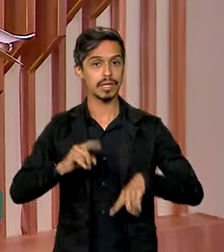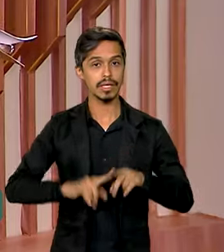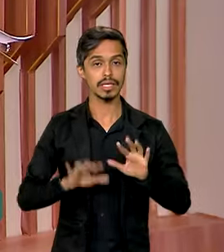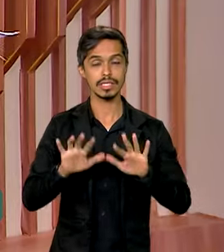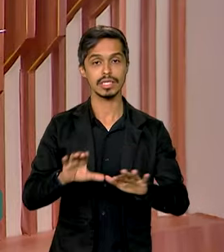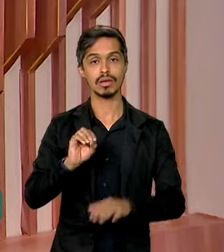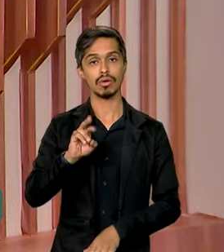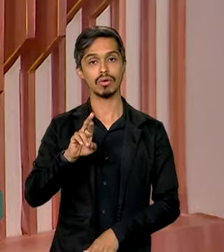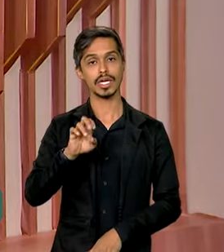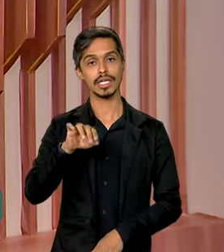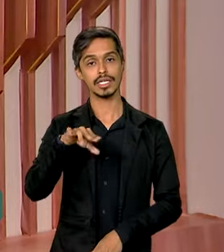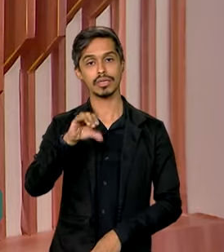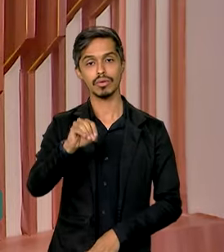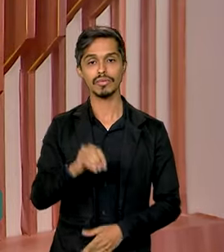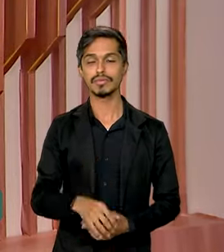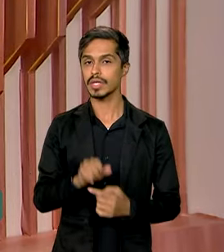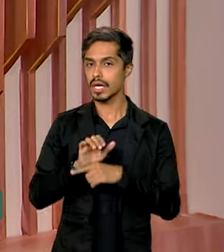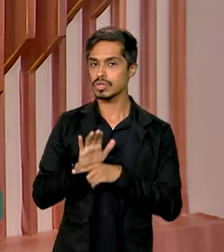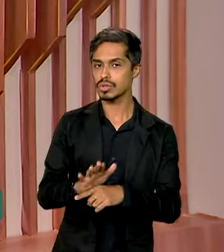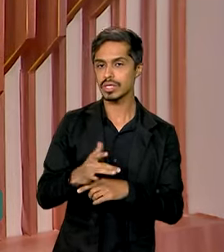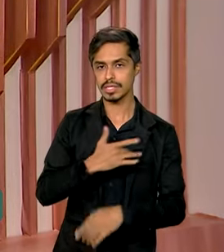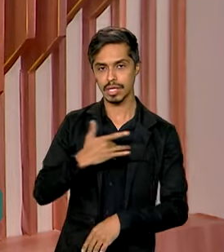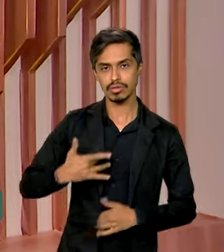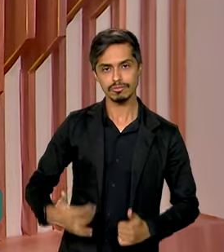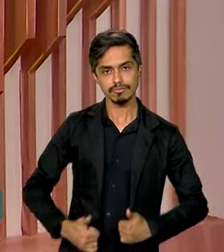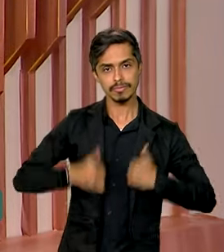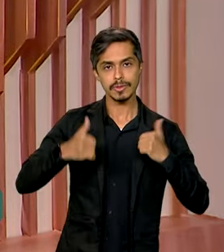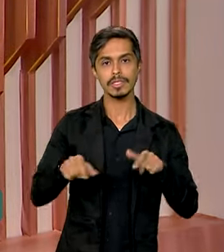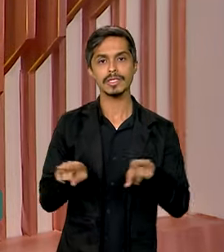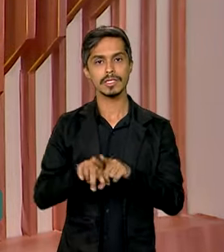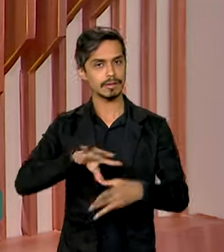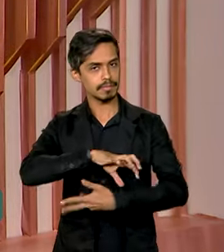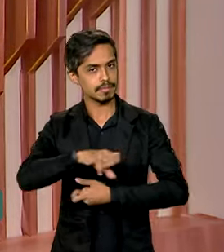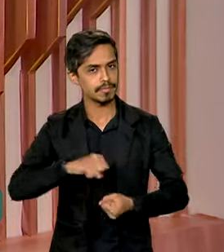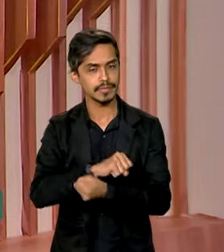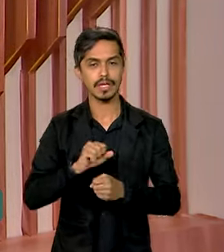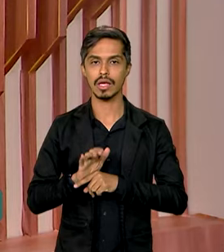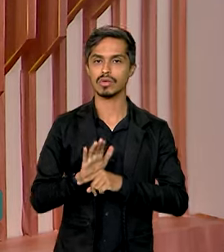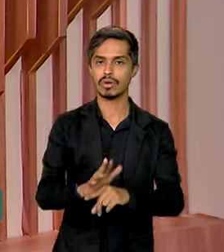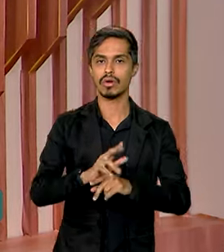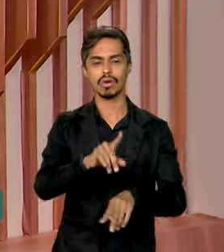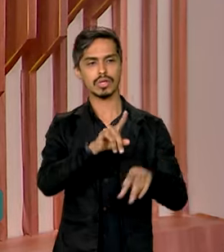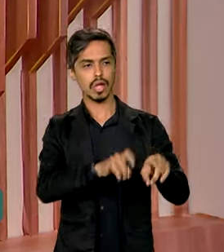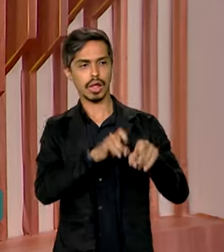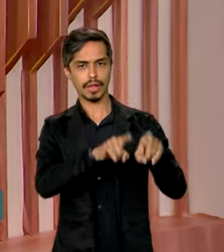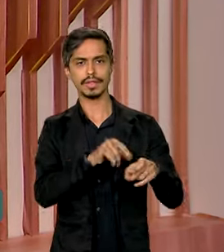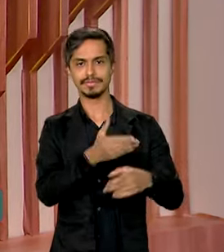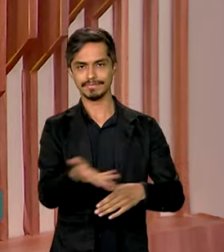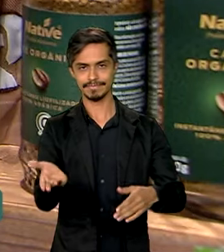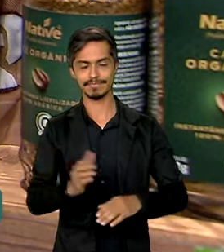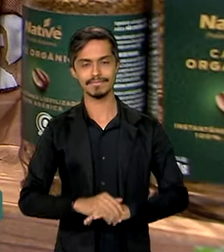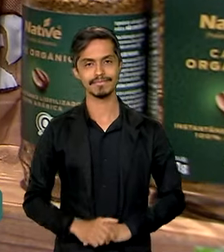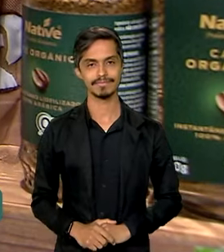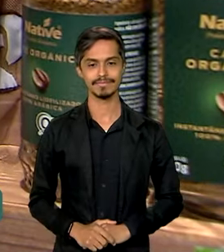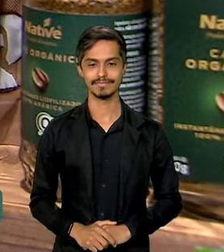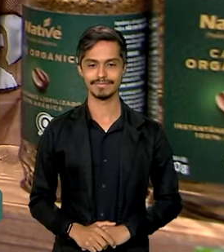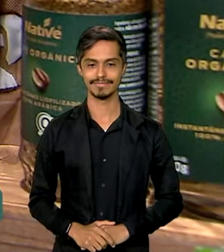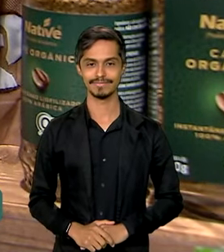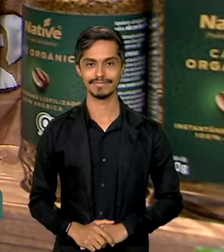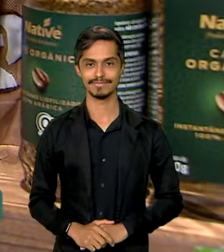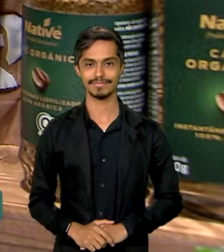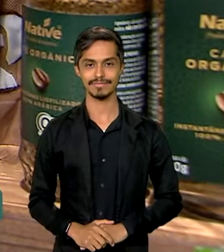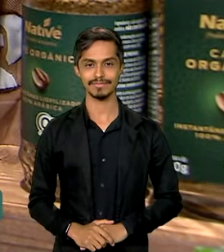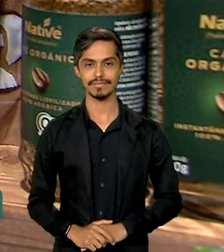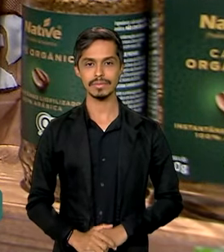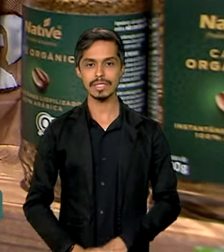além de fazerem bem para a saúde, são sustentáveis e ainda ajudam pequenos produtores da agricultura familiar. Ricos